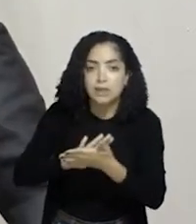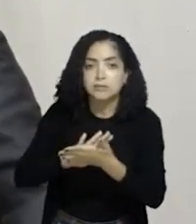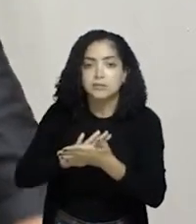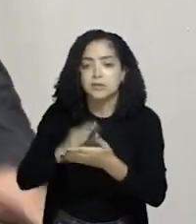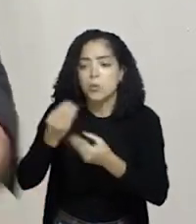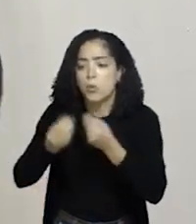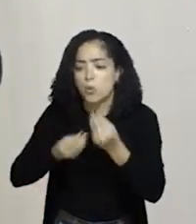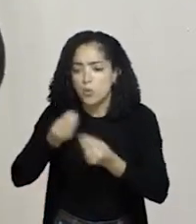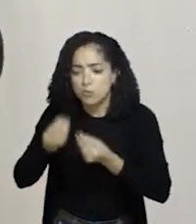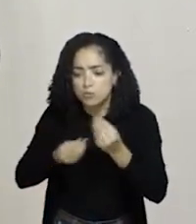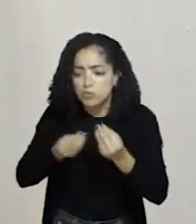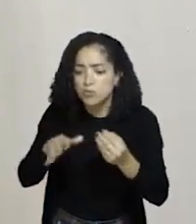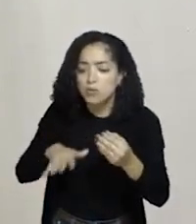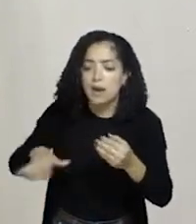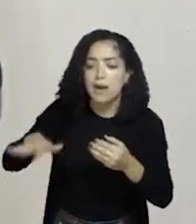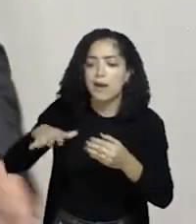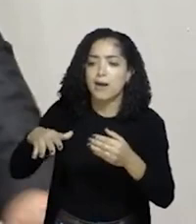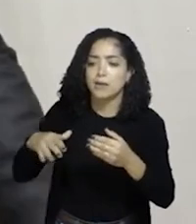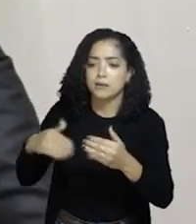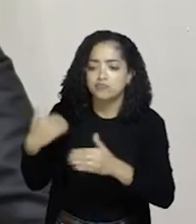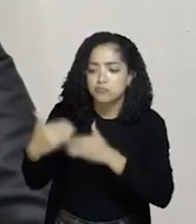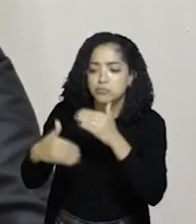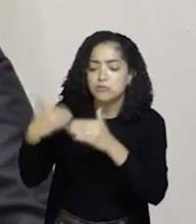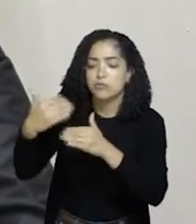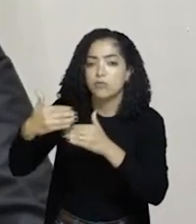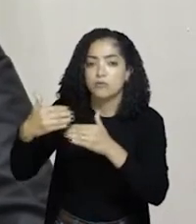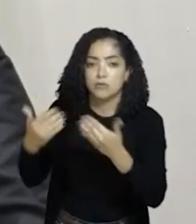para ver como que aquela área evoluiu